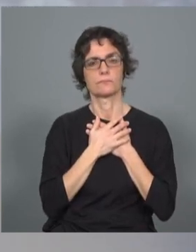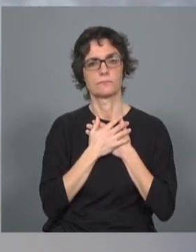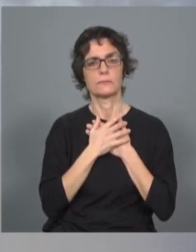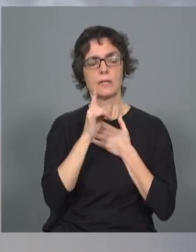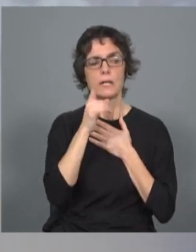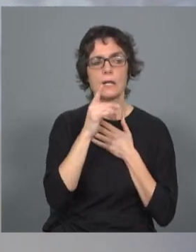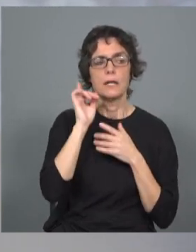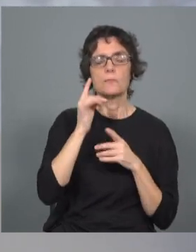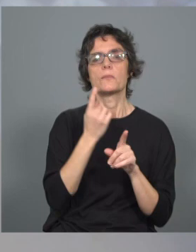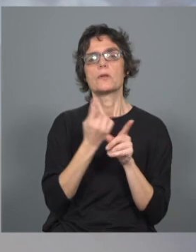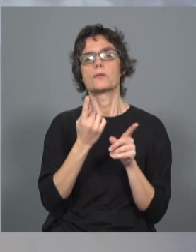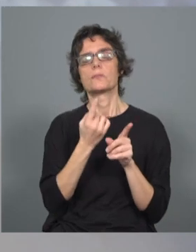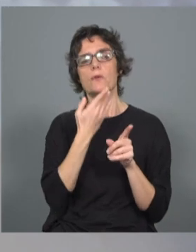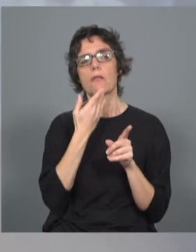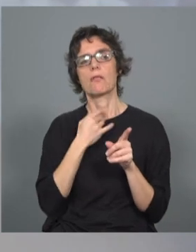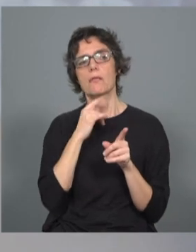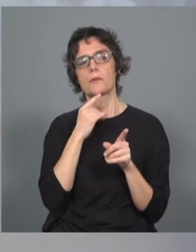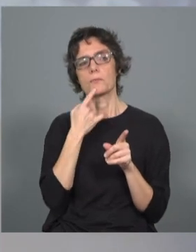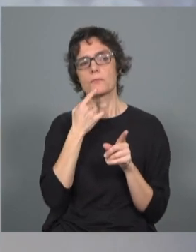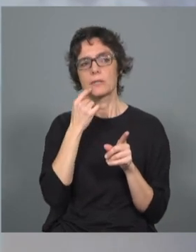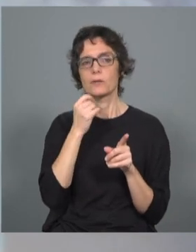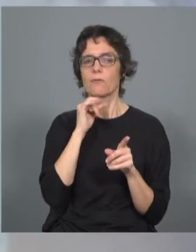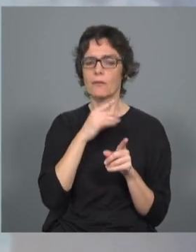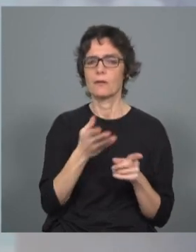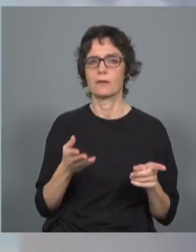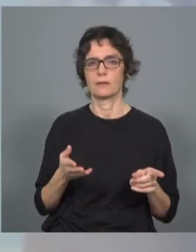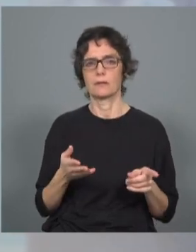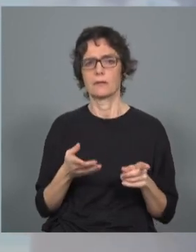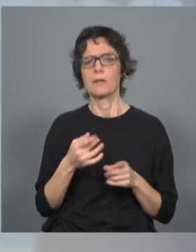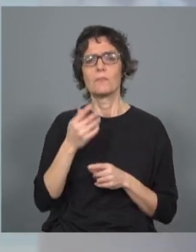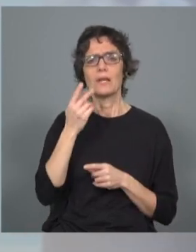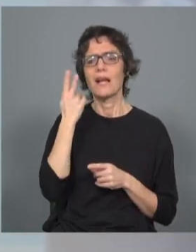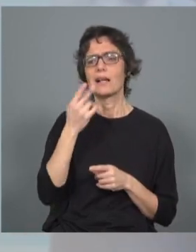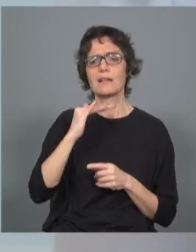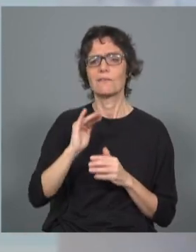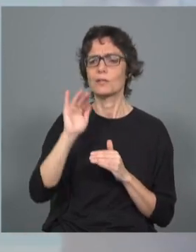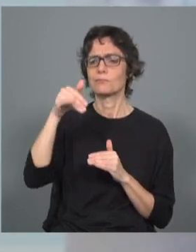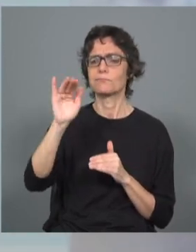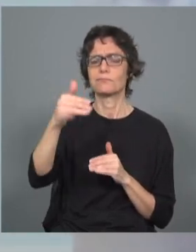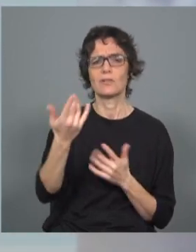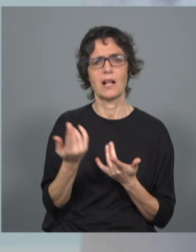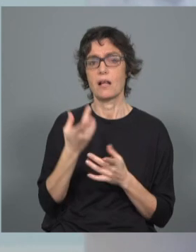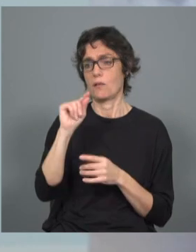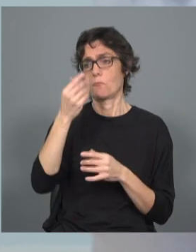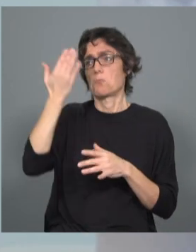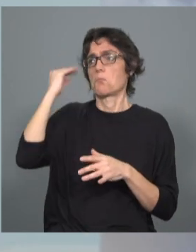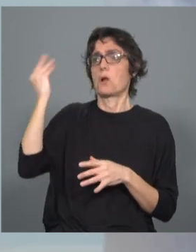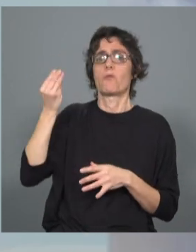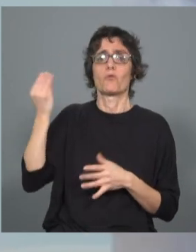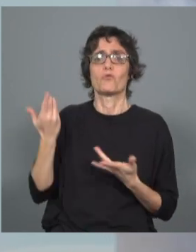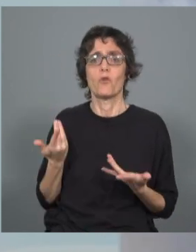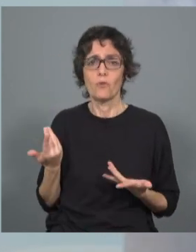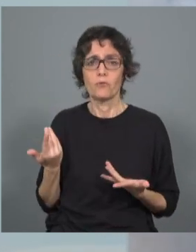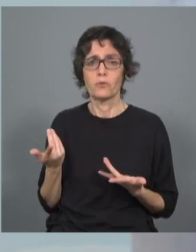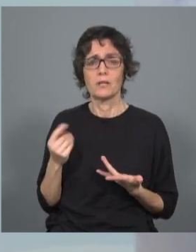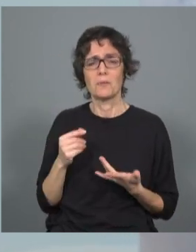processo de discernimento, porque também já tinha havido outras fases da minha vida, eventualmente mais nova, naqueles períodos que há afastamento também